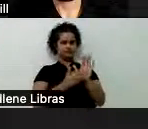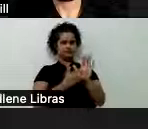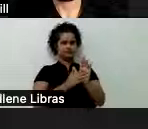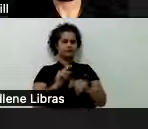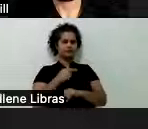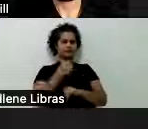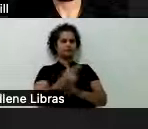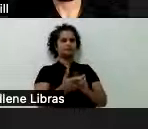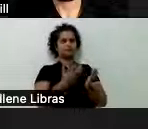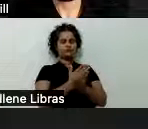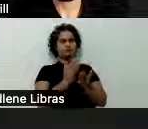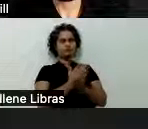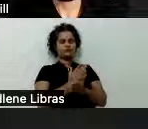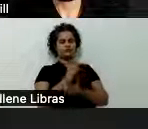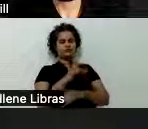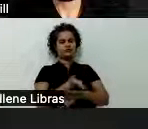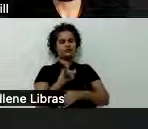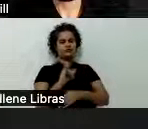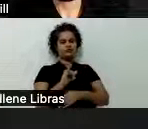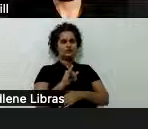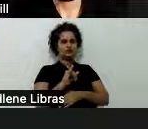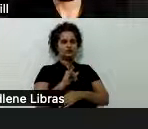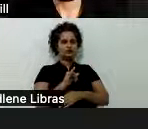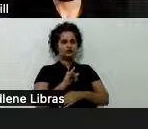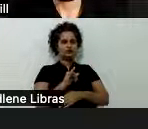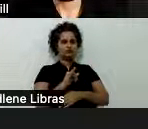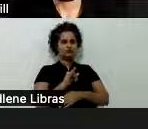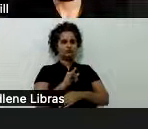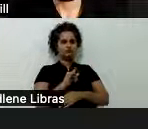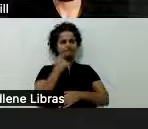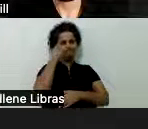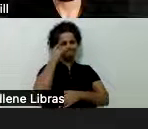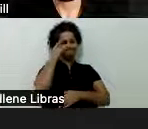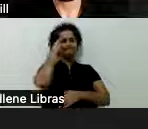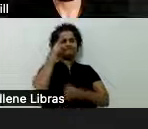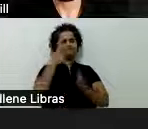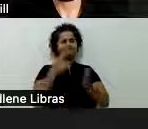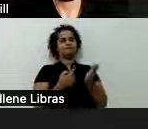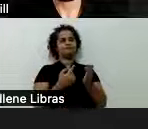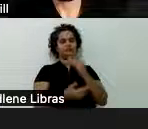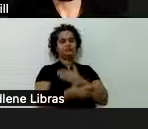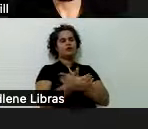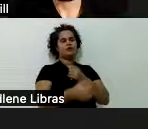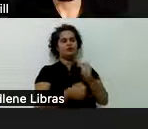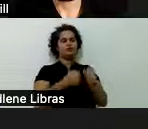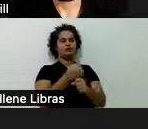que ainda está sendo inventado, né, para os próximos anos.